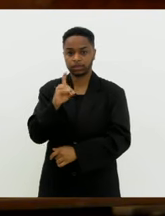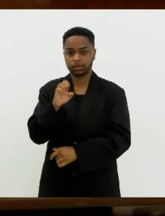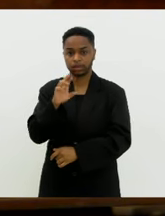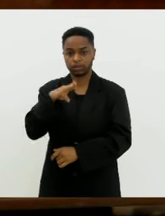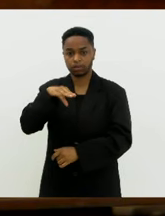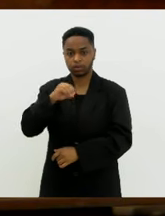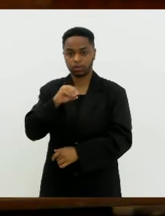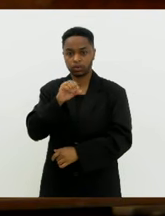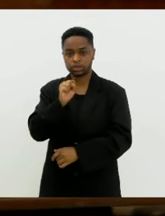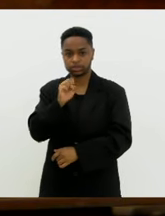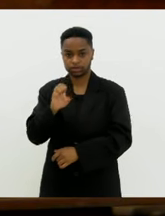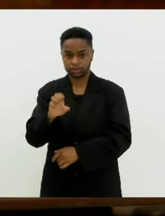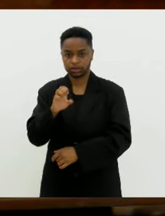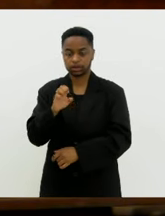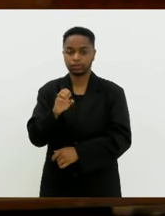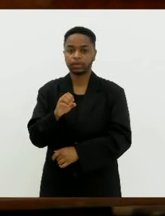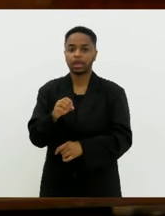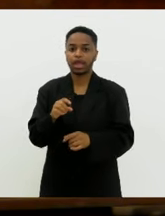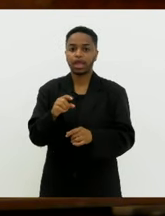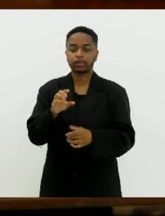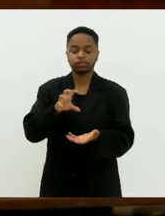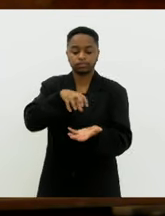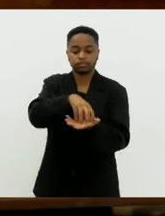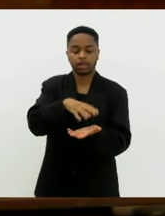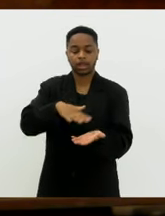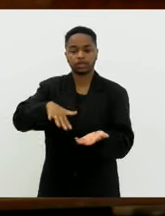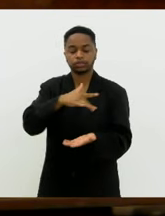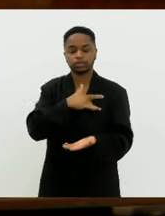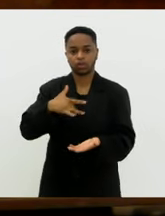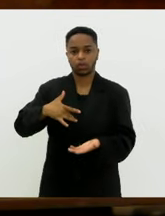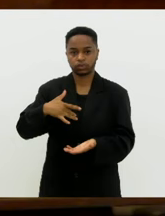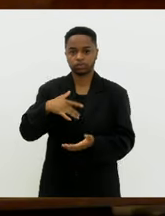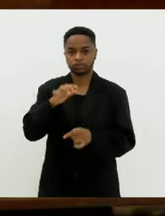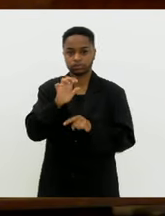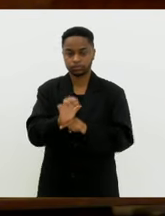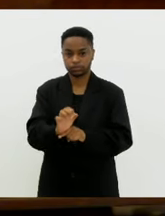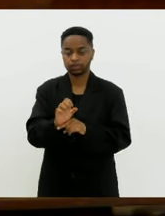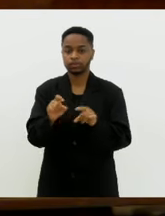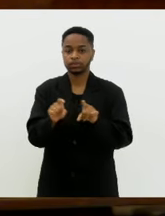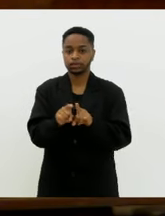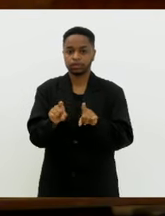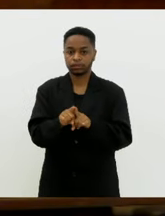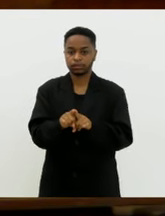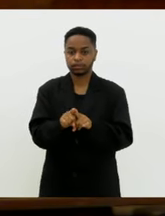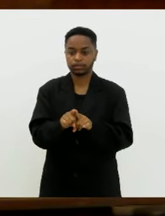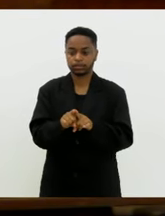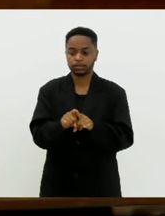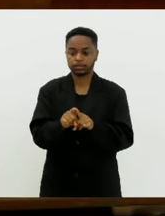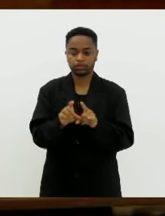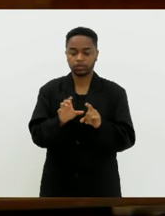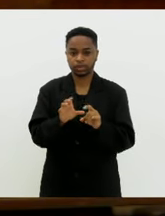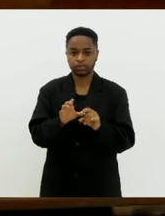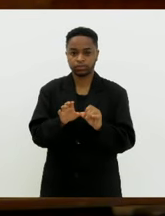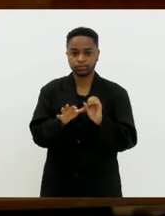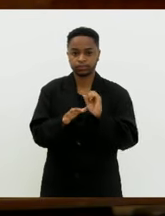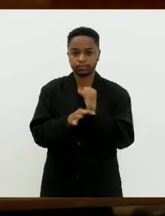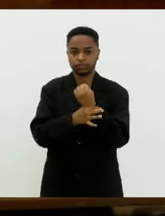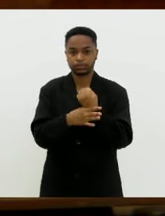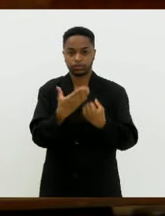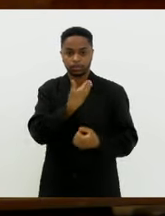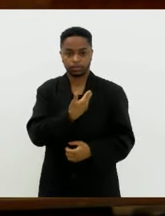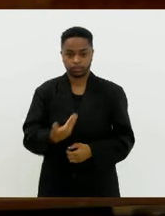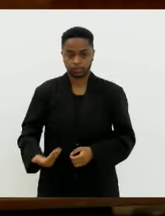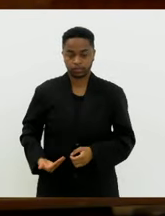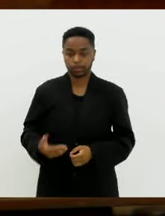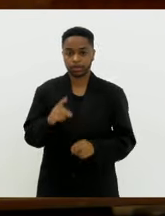bolhosa nas unidades de saúde do Estado. Na segurança pública, tão caro para todos nós e